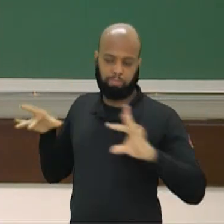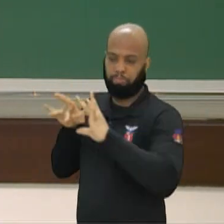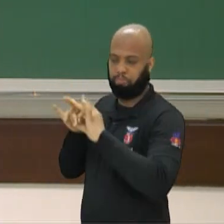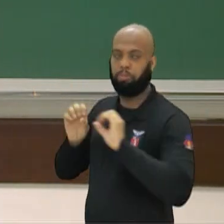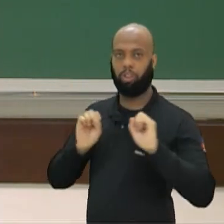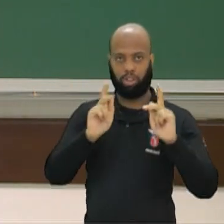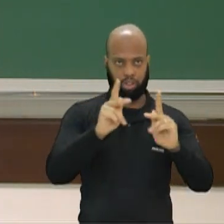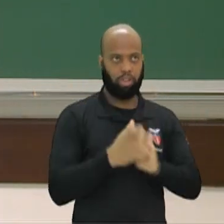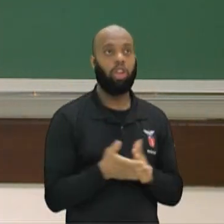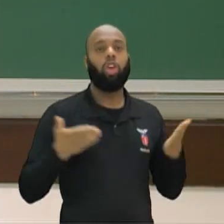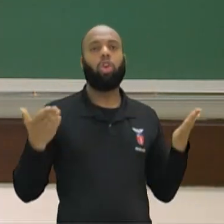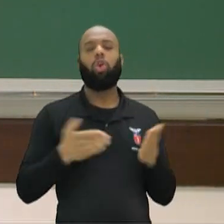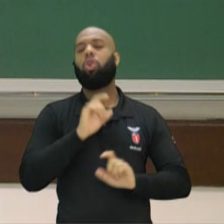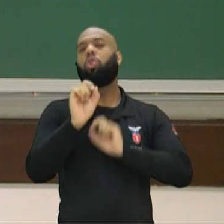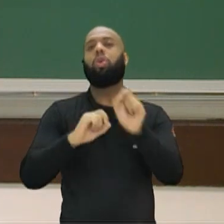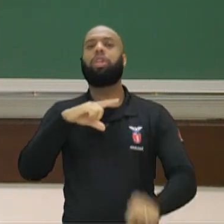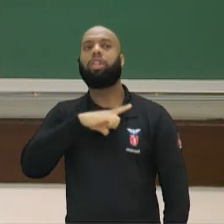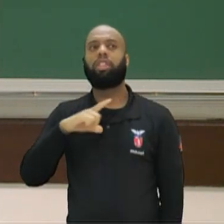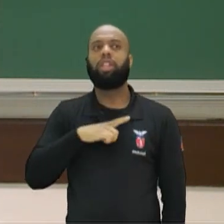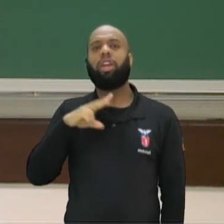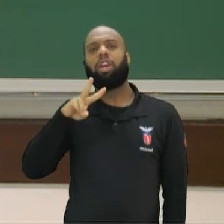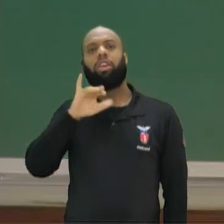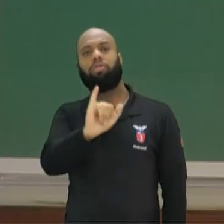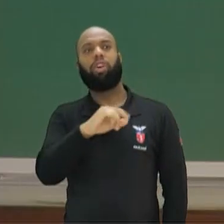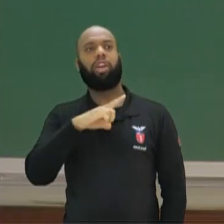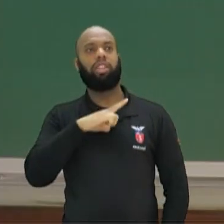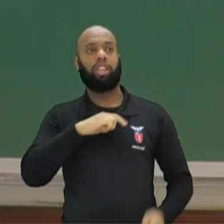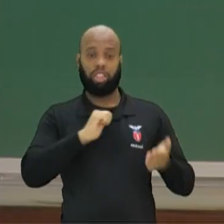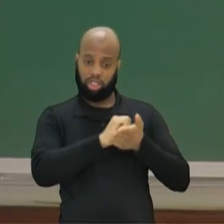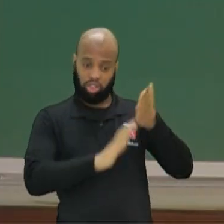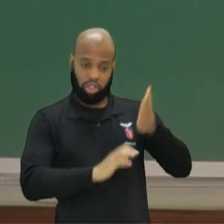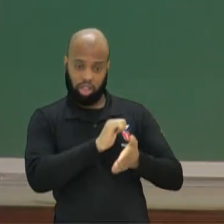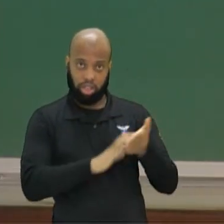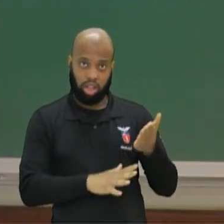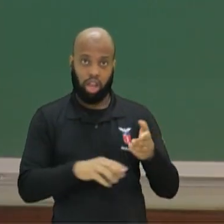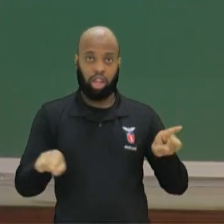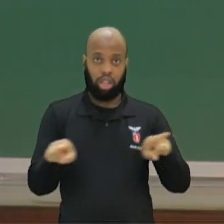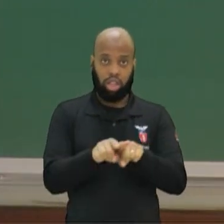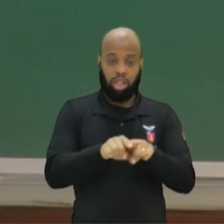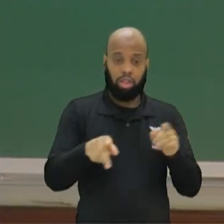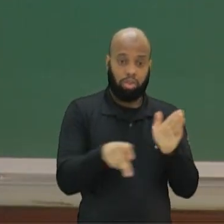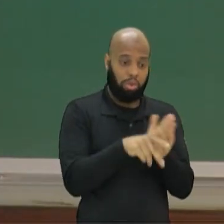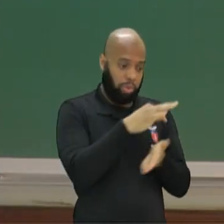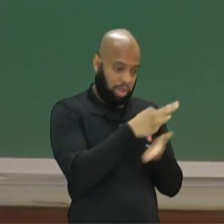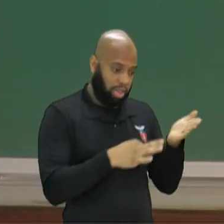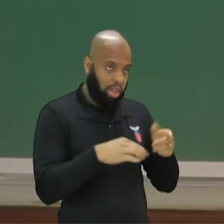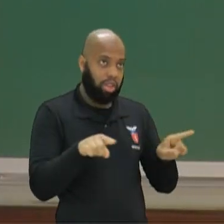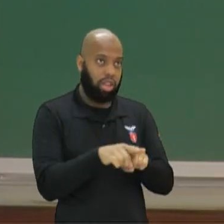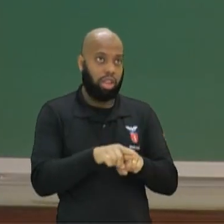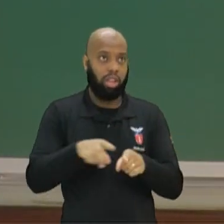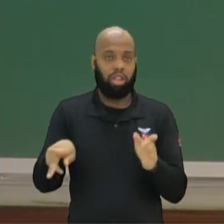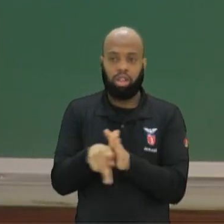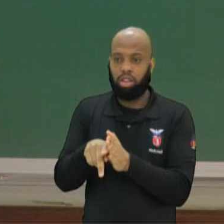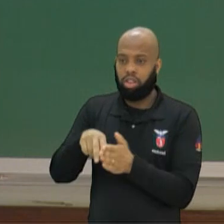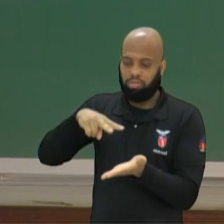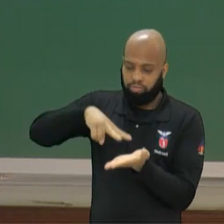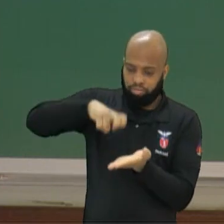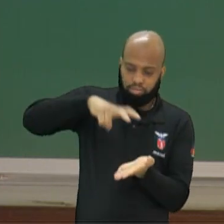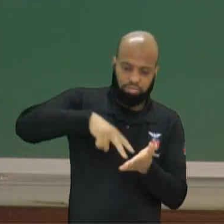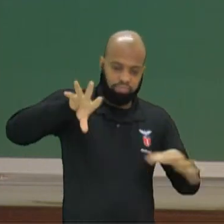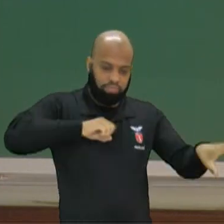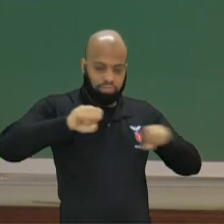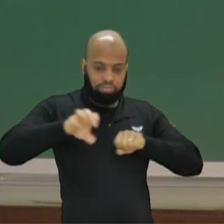Beleza? E hoje nós vamos fazer atividades de interpretação de texto e aquisição de vocabulário, ou seja,